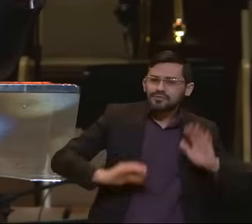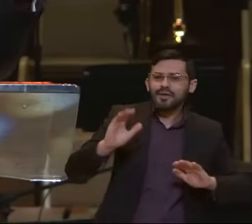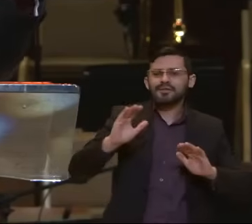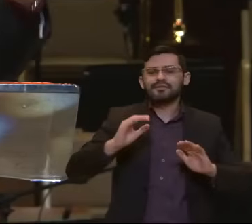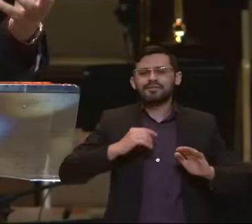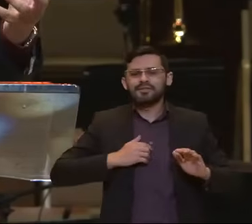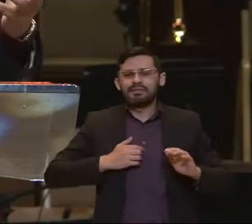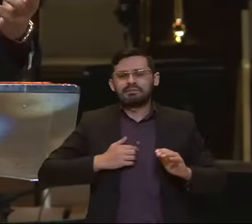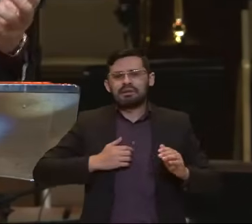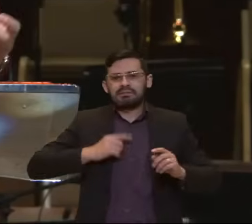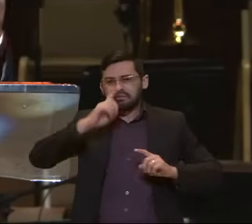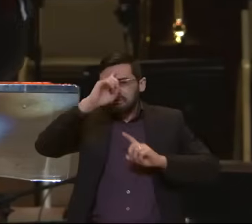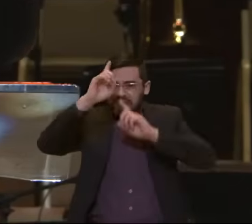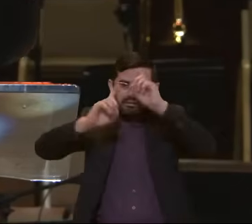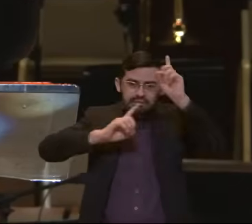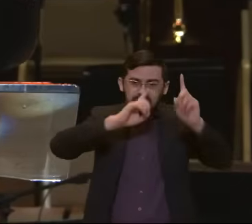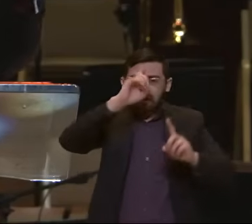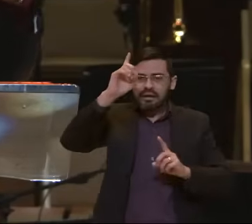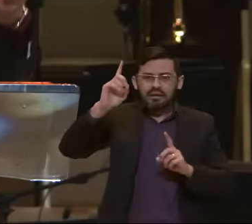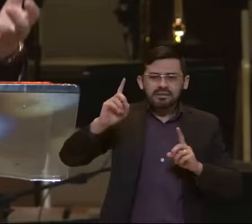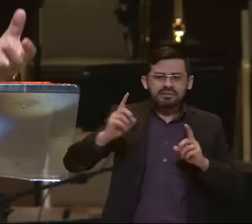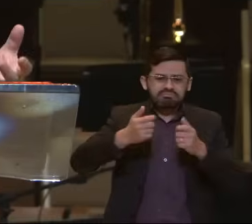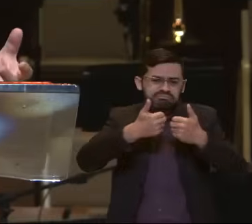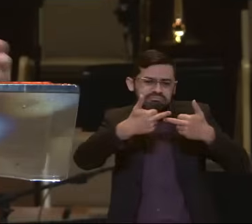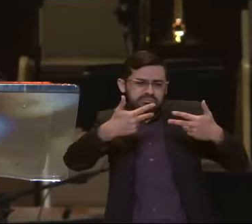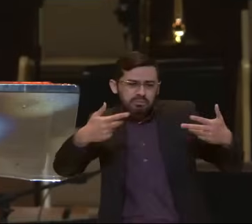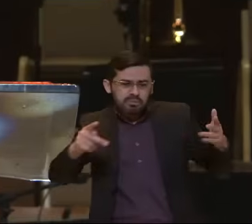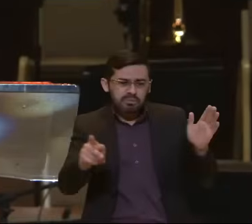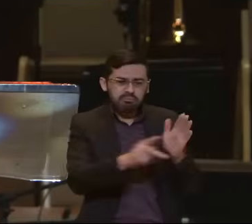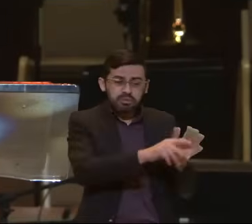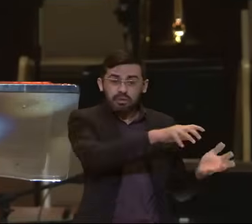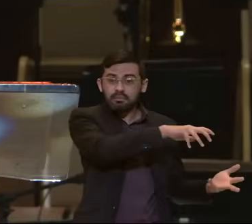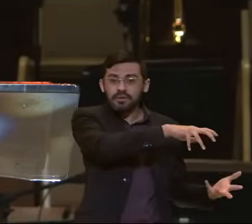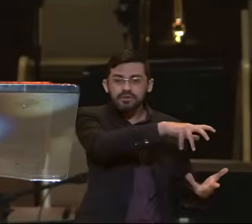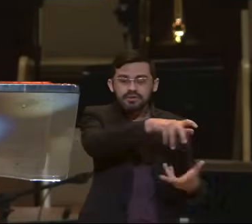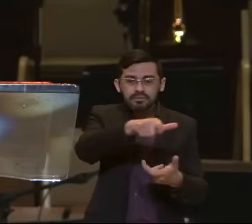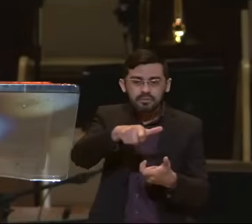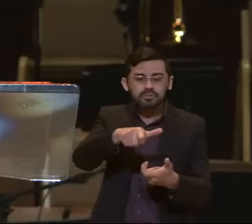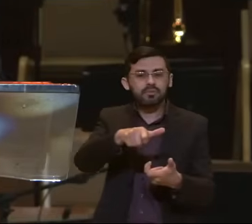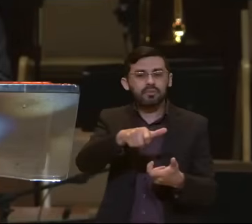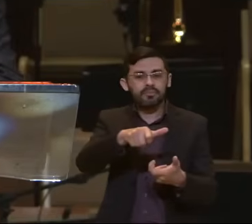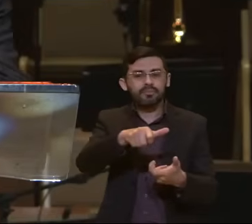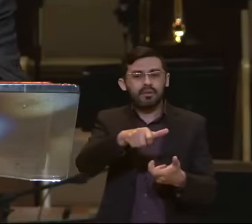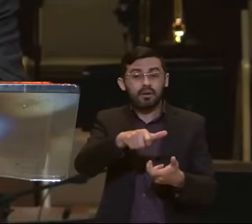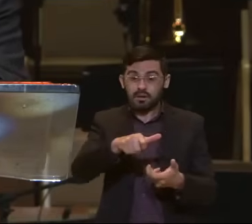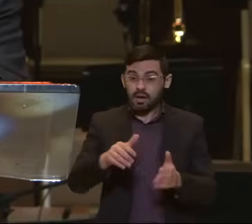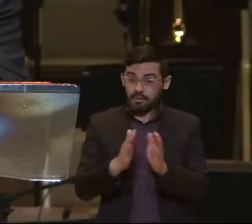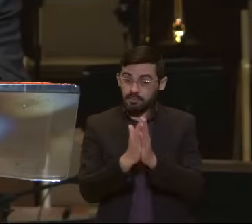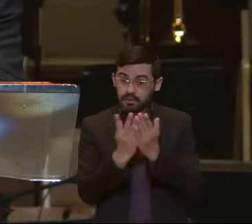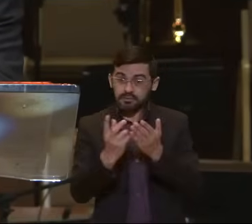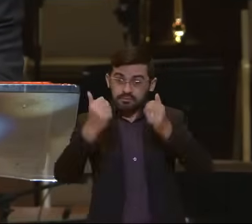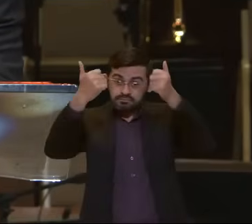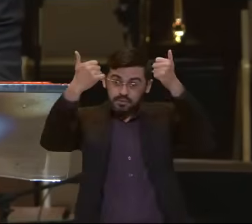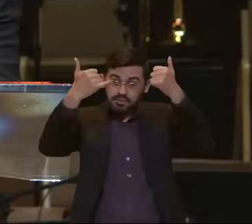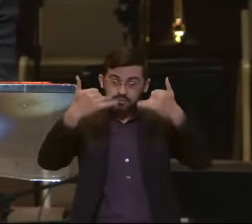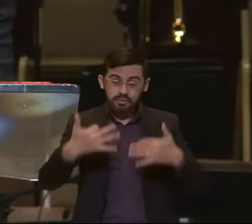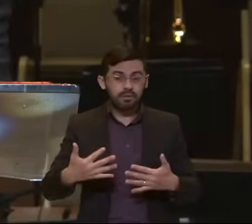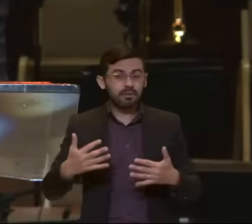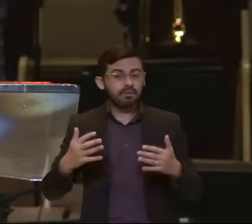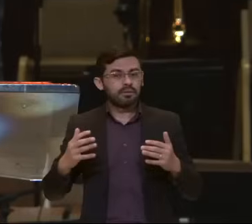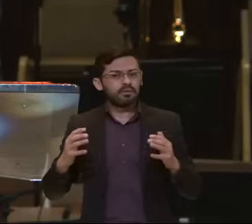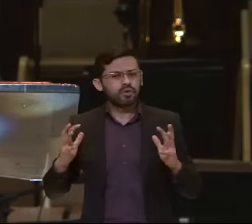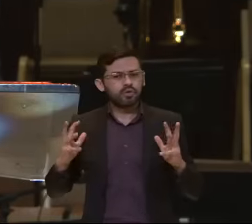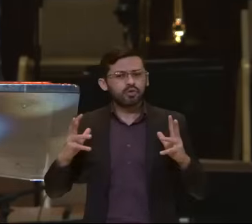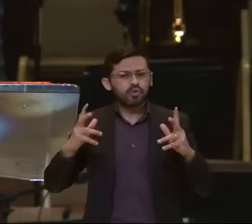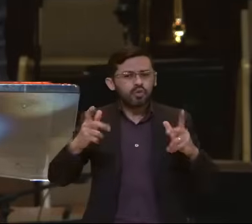suas filosofias, das suas ideologias. Eu acho tremendo porque a Bíblia vai dizer que todos os